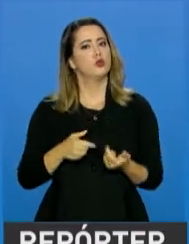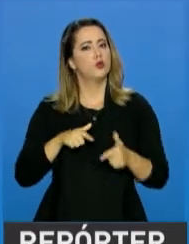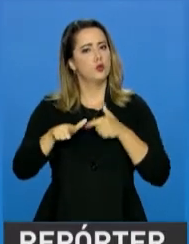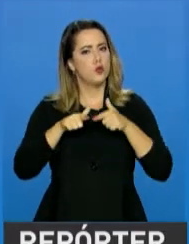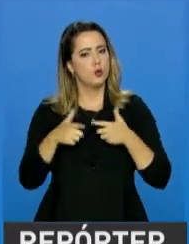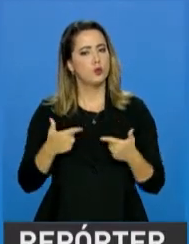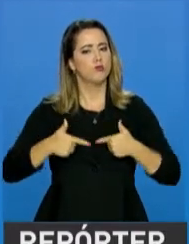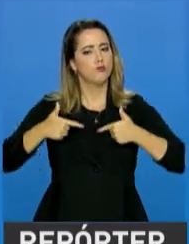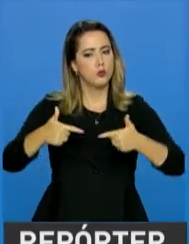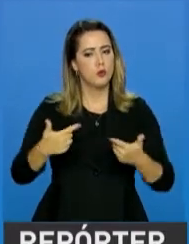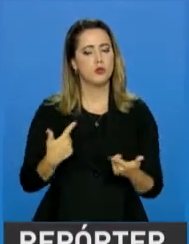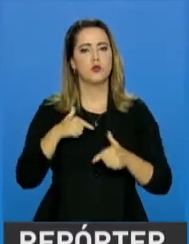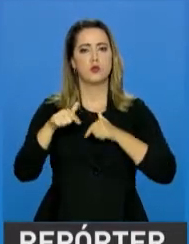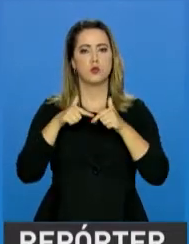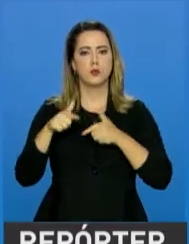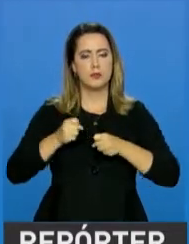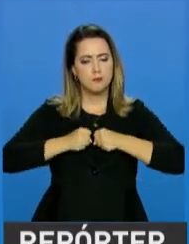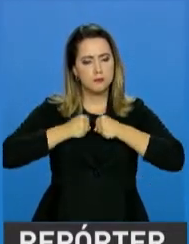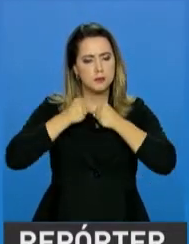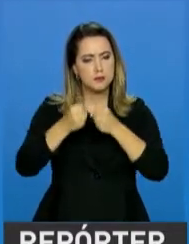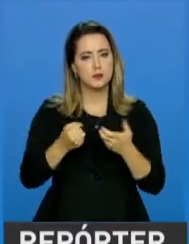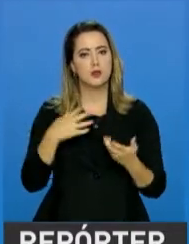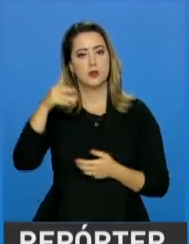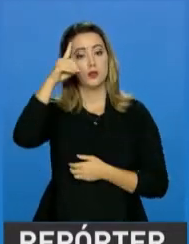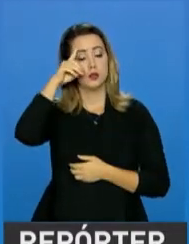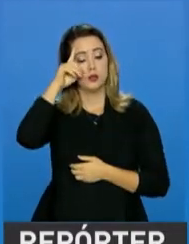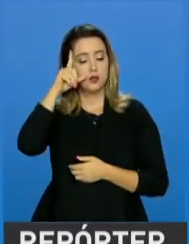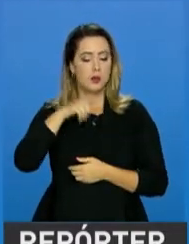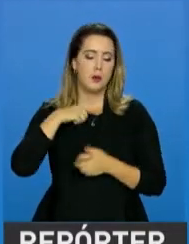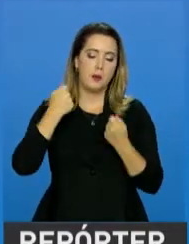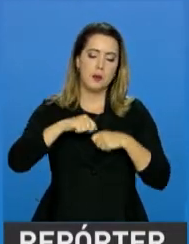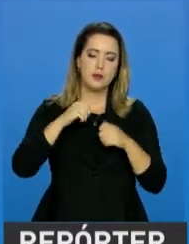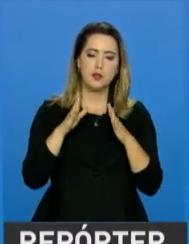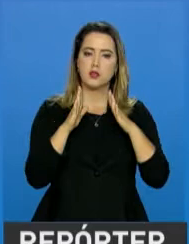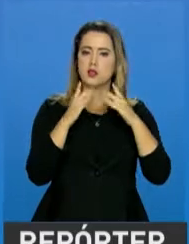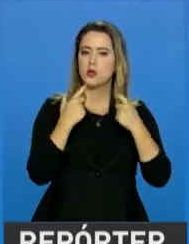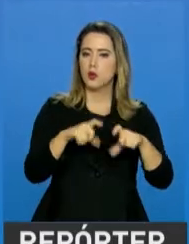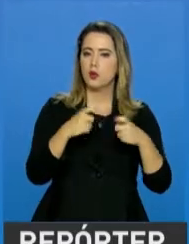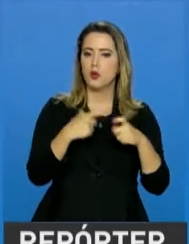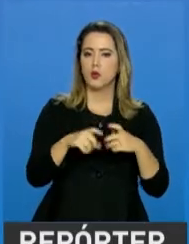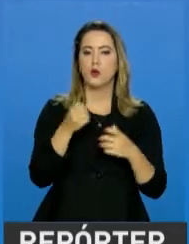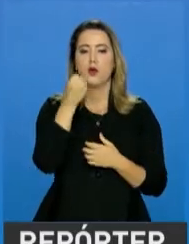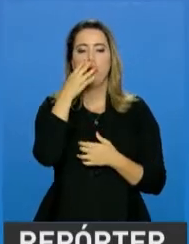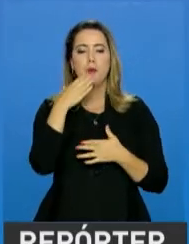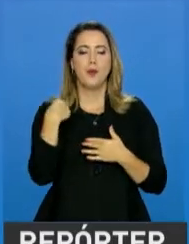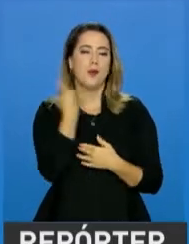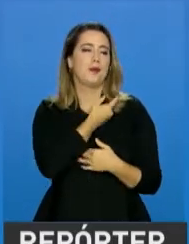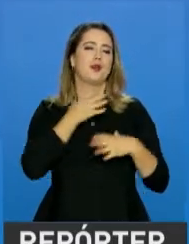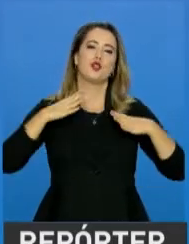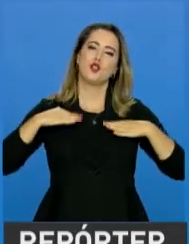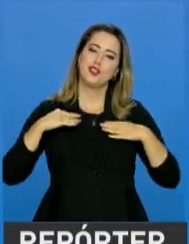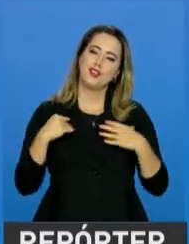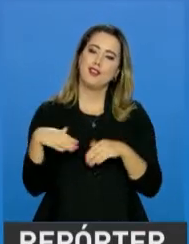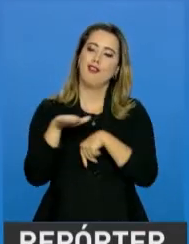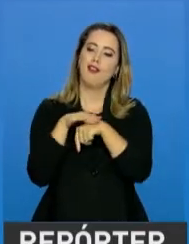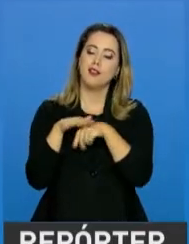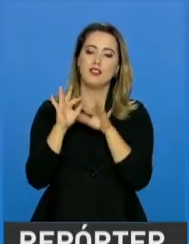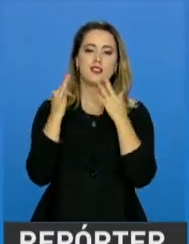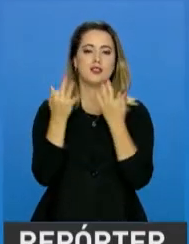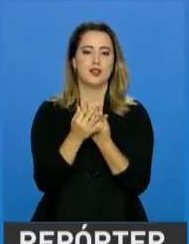trabalho árduo do dia a dia e tem que ter um cantinho agradável pra gente repousar né e conversar com a